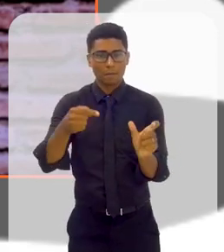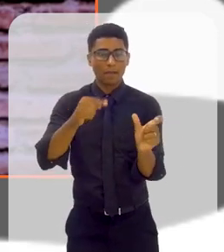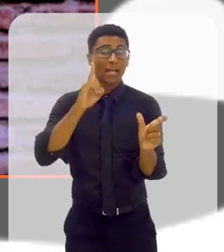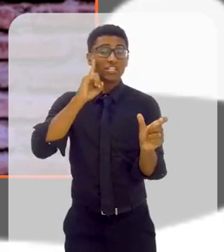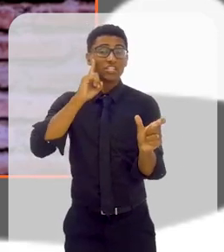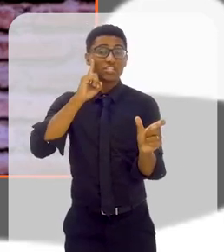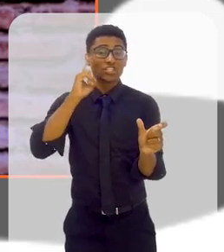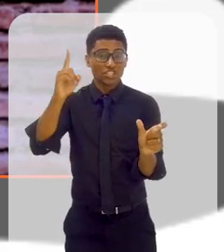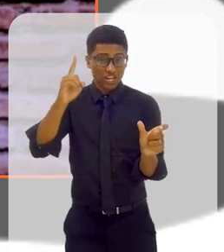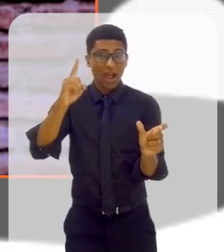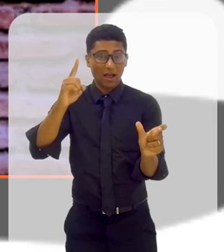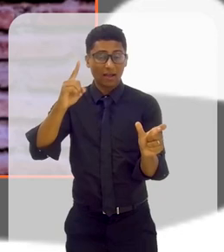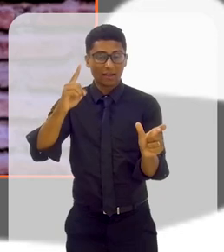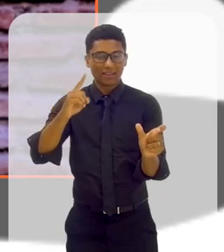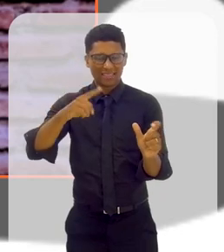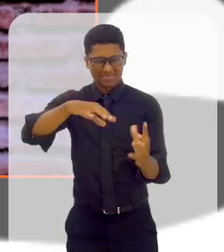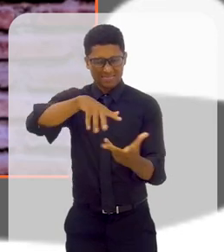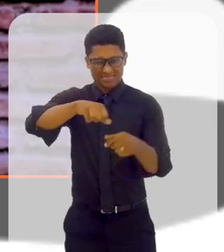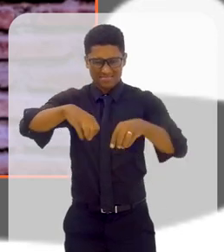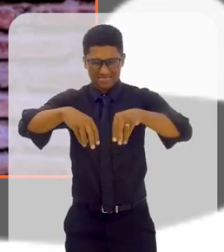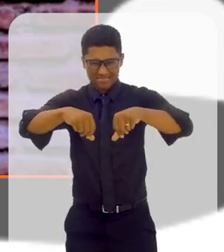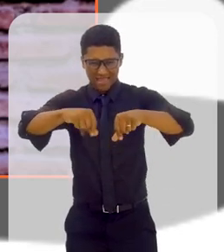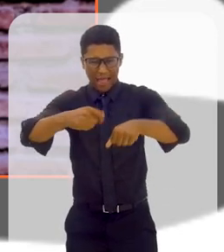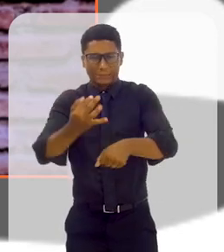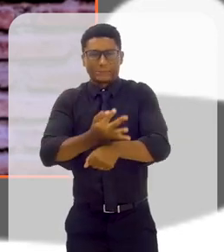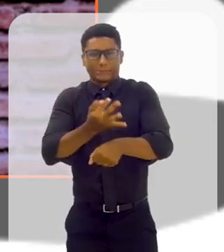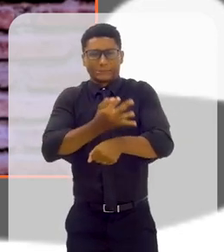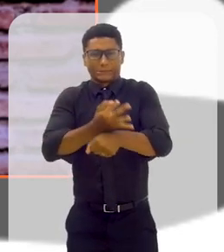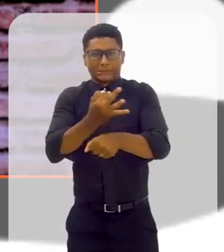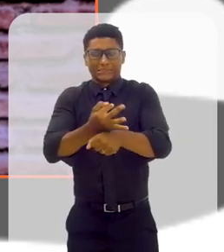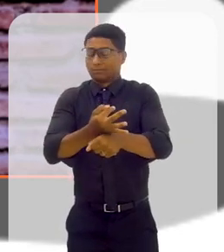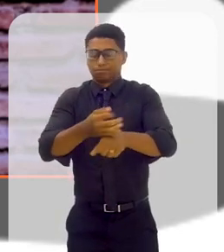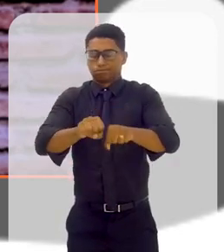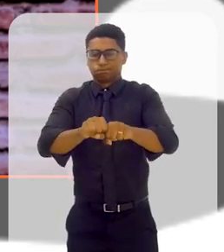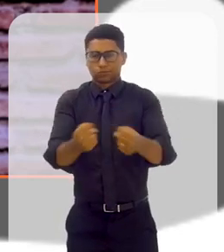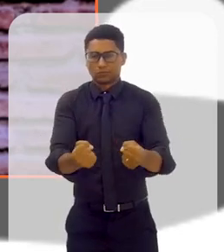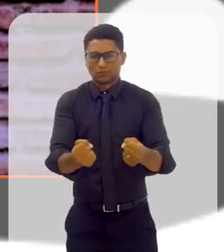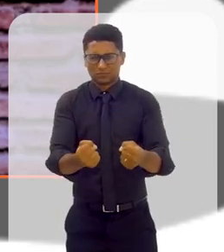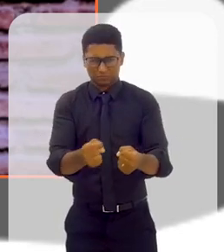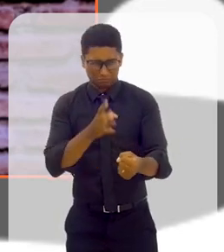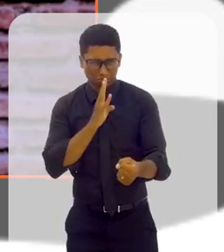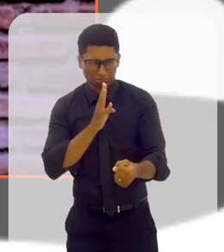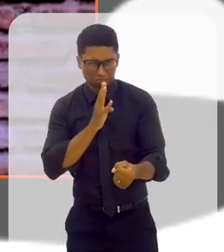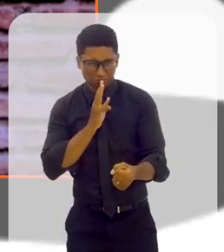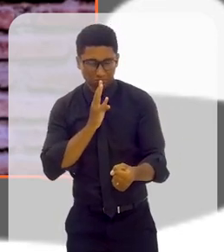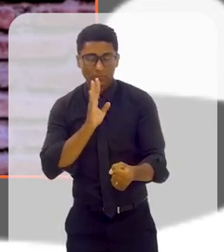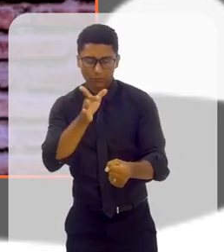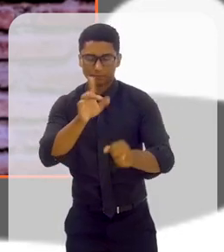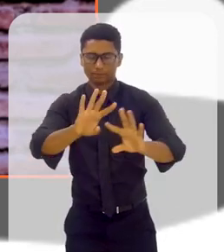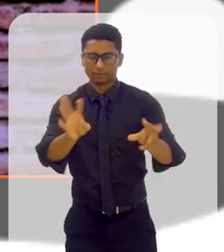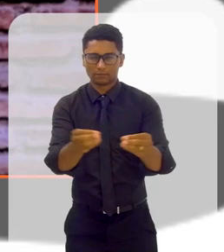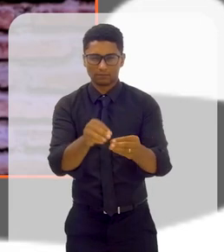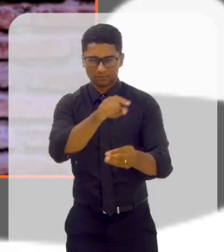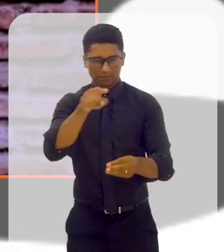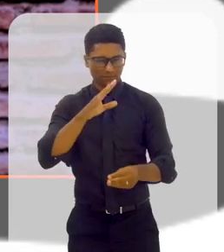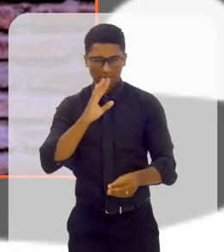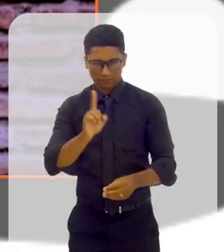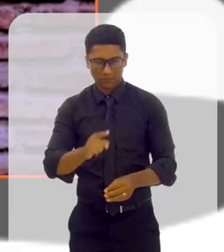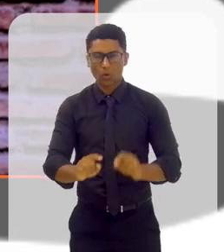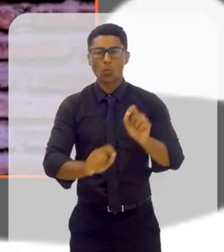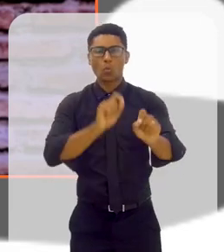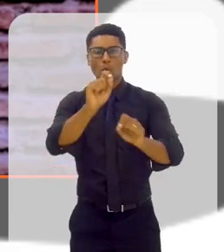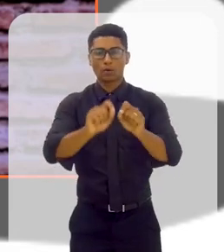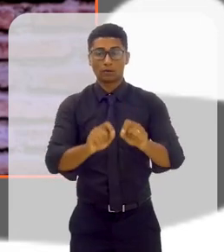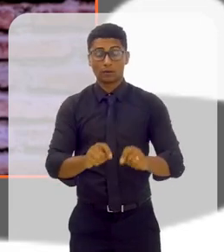dia de sobrecarga da Terra, fazendo um resumo muito sucinto para aqueles que estão nos assistindo e que eventualmente não conhecem, seria